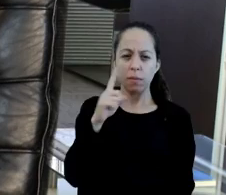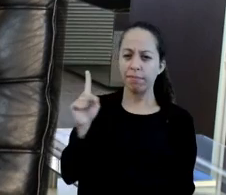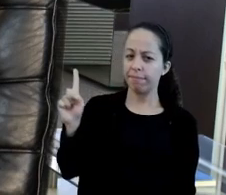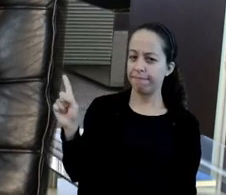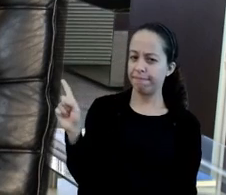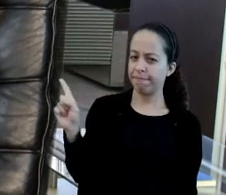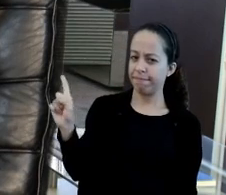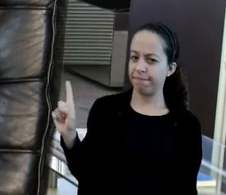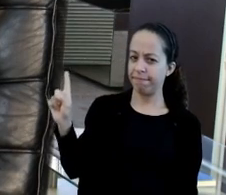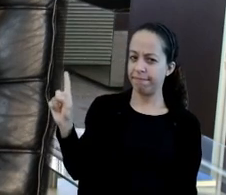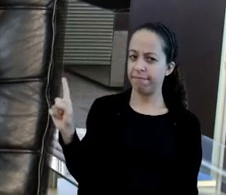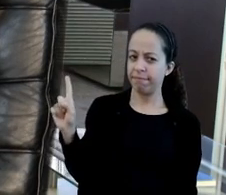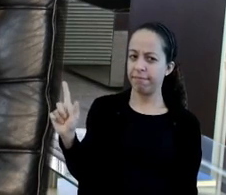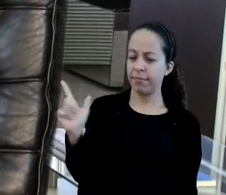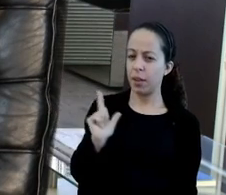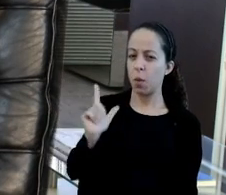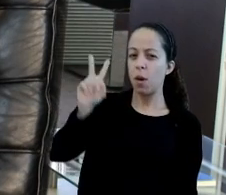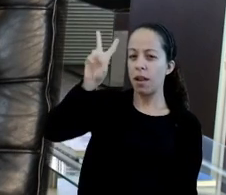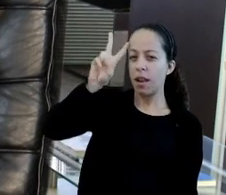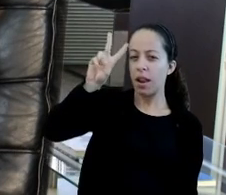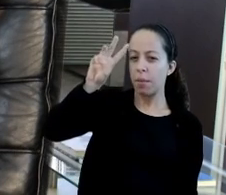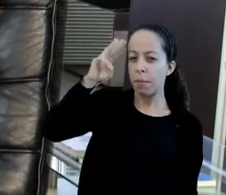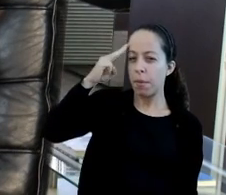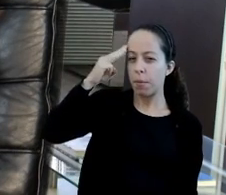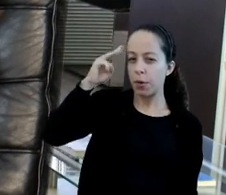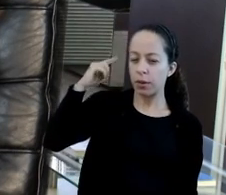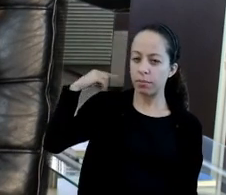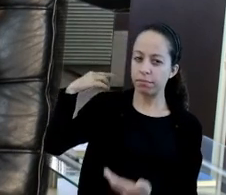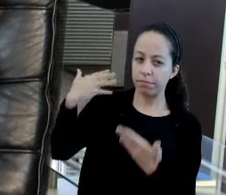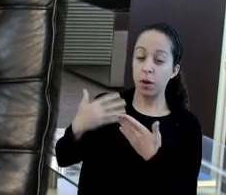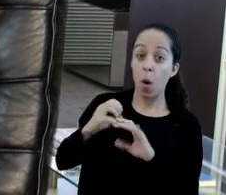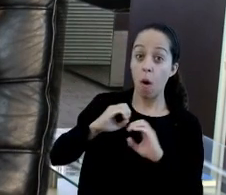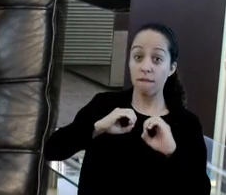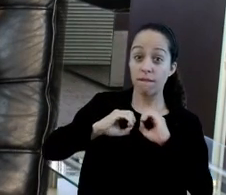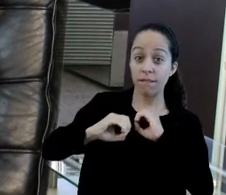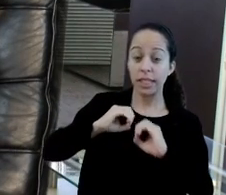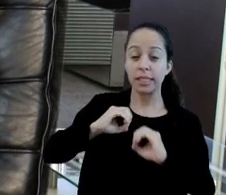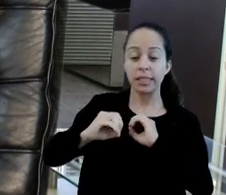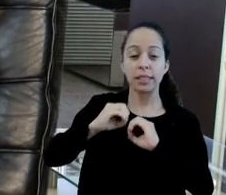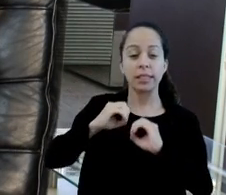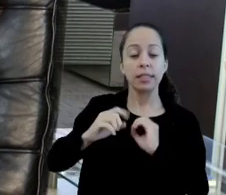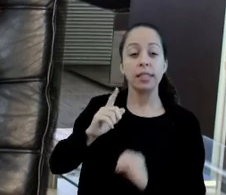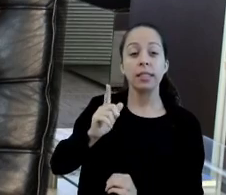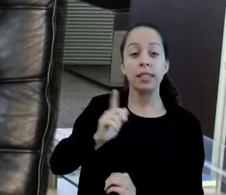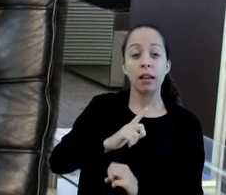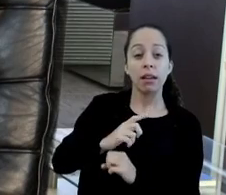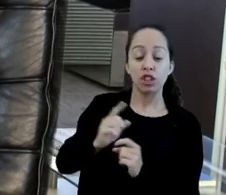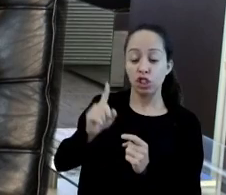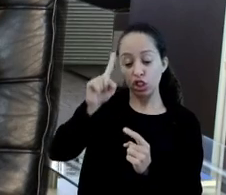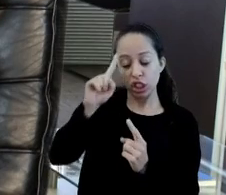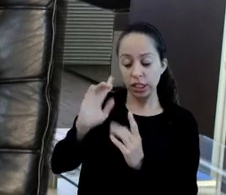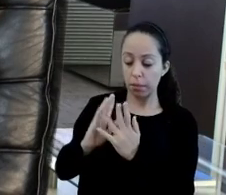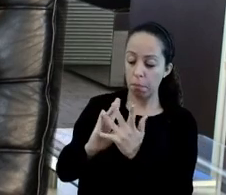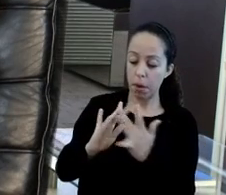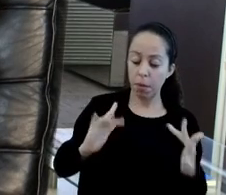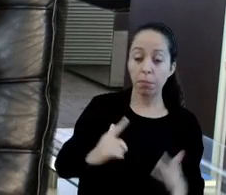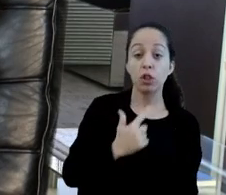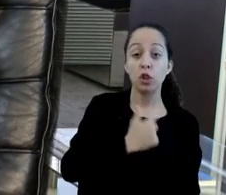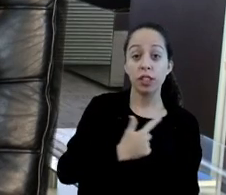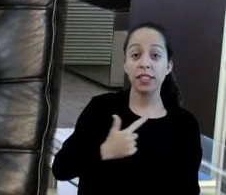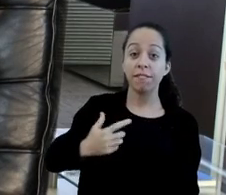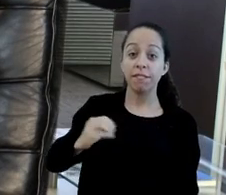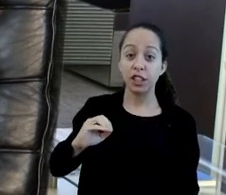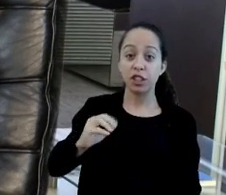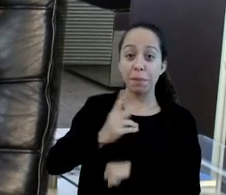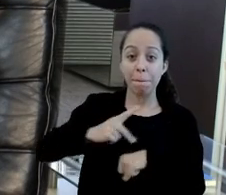memorial de uma mega oficina de 220 dias. Foi quando eu fui no Peru. Tinha